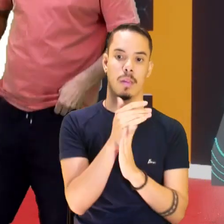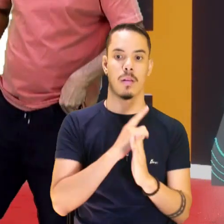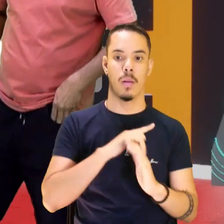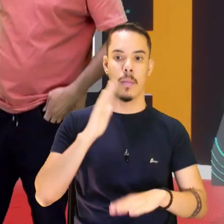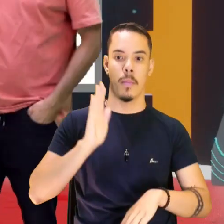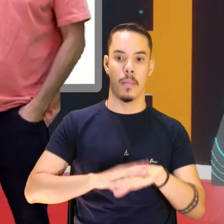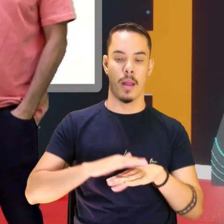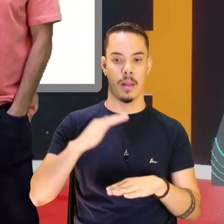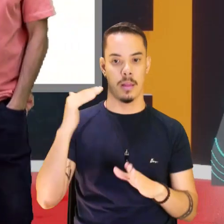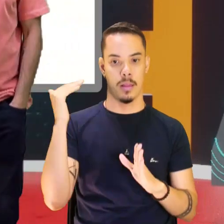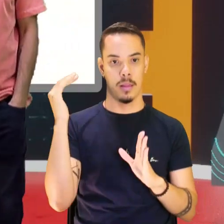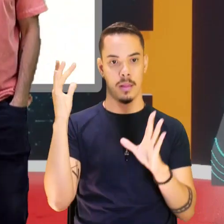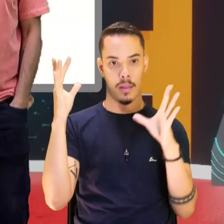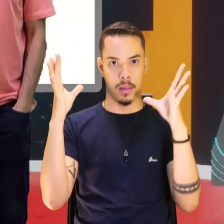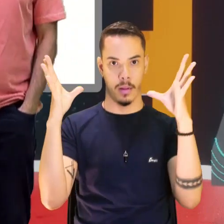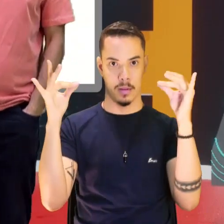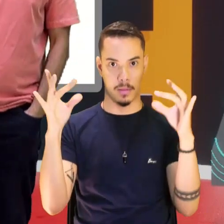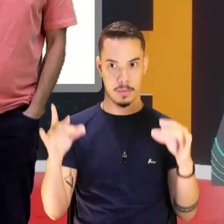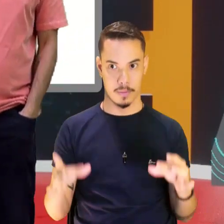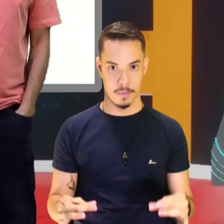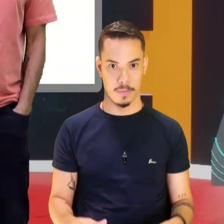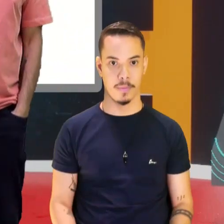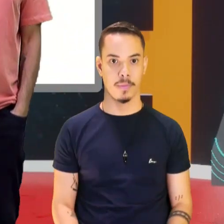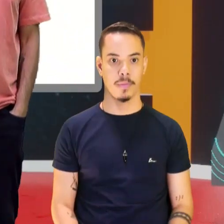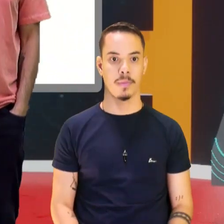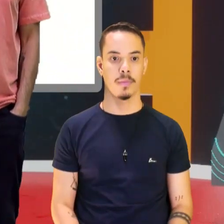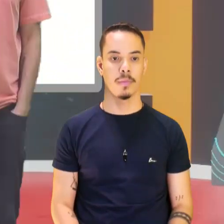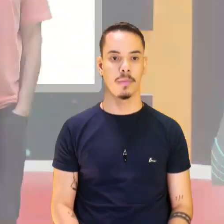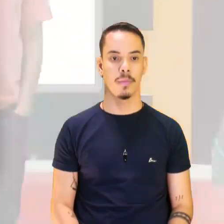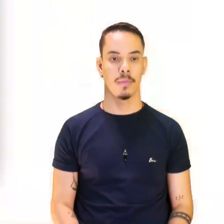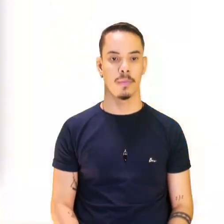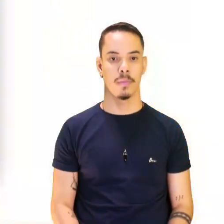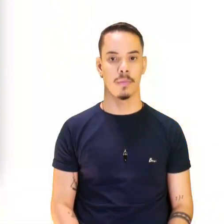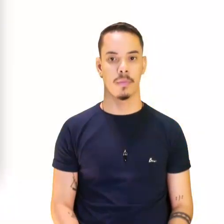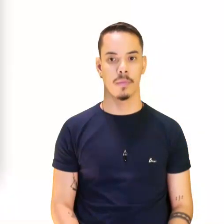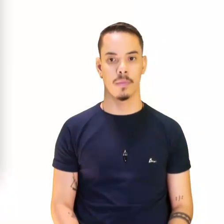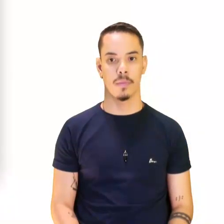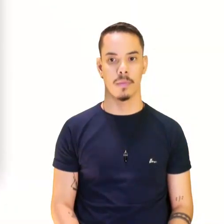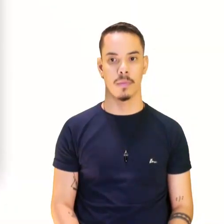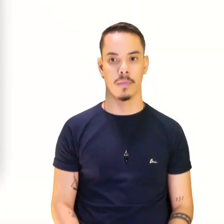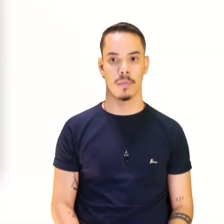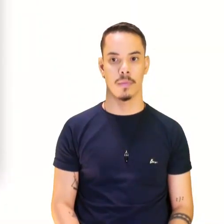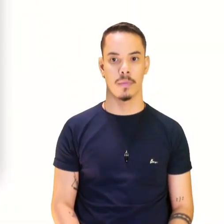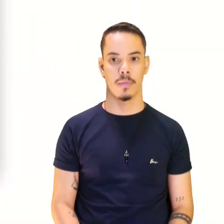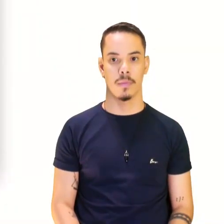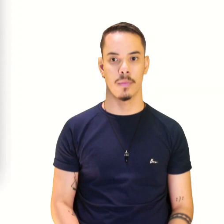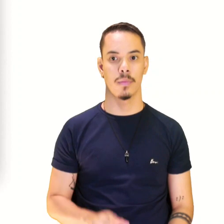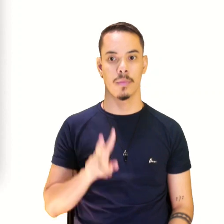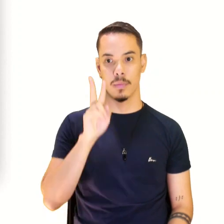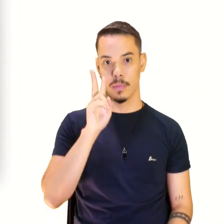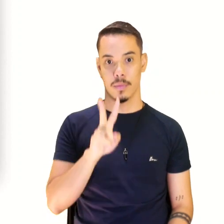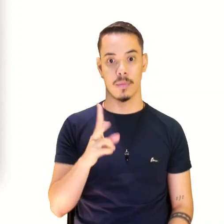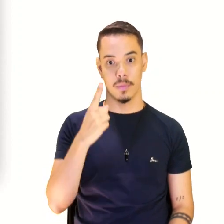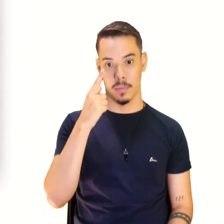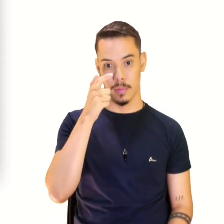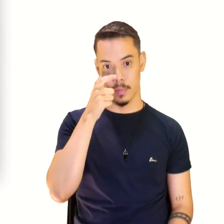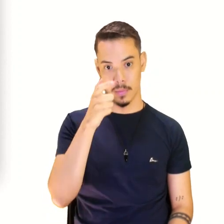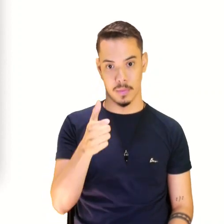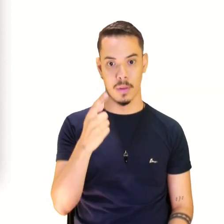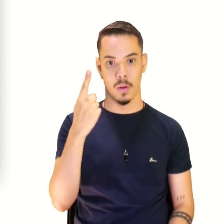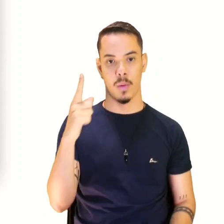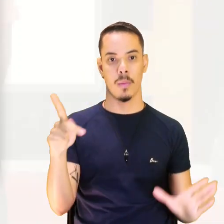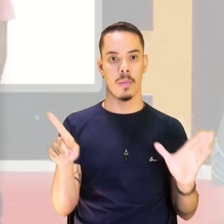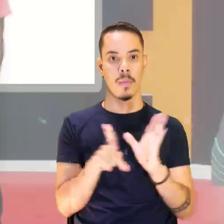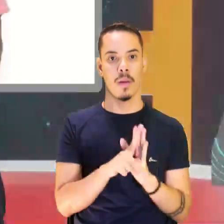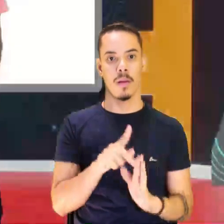de visualização. Vamos ver como é que funciona, olha ali. Observa que interessante. O mapa do Brasil. 1 para